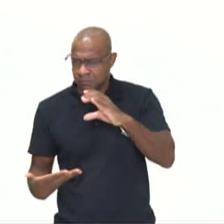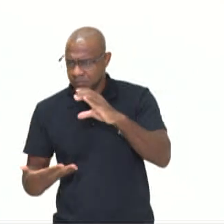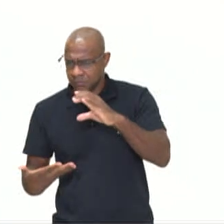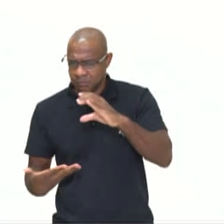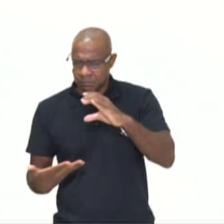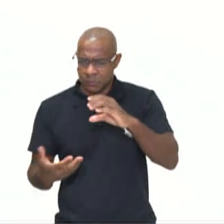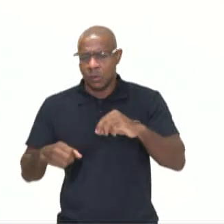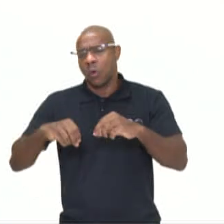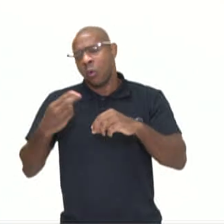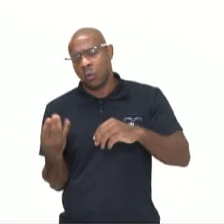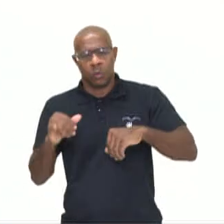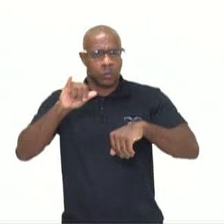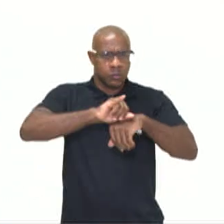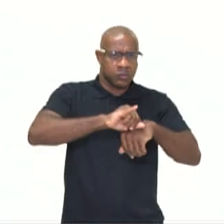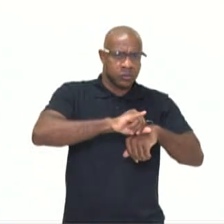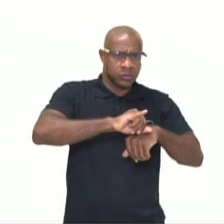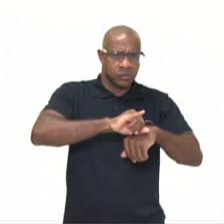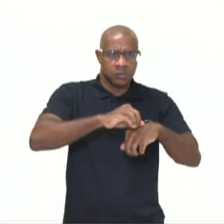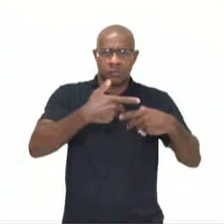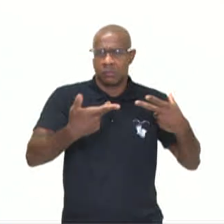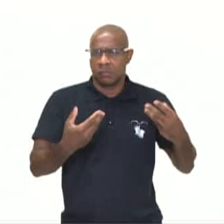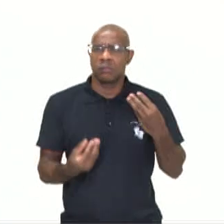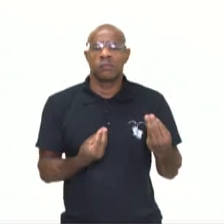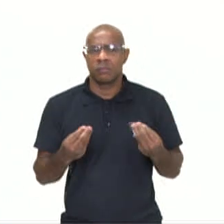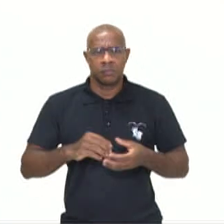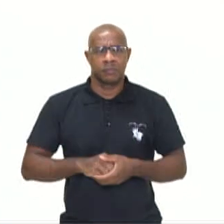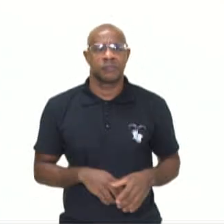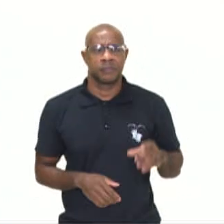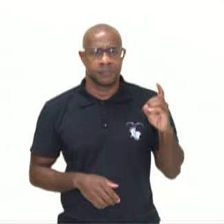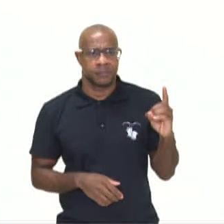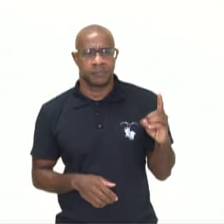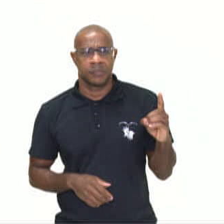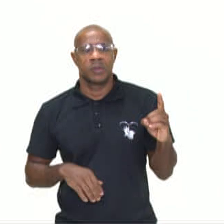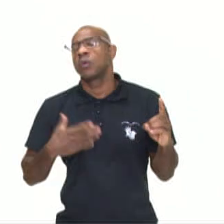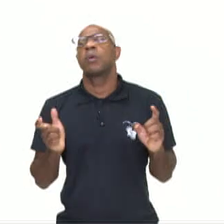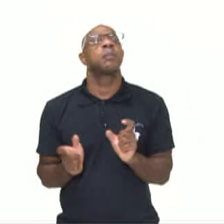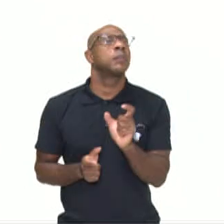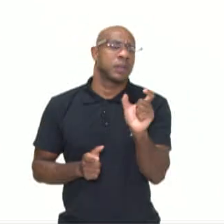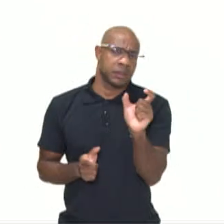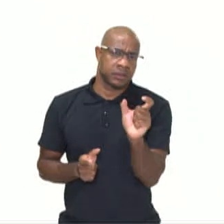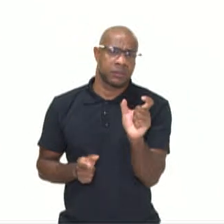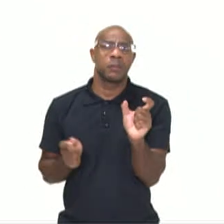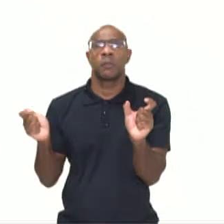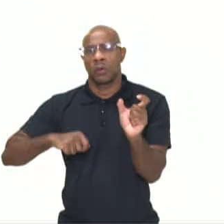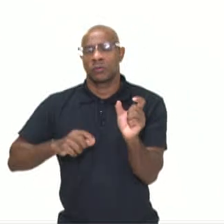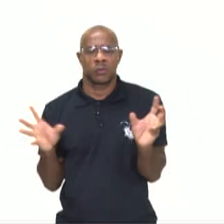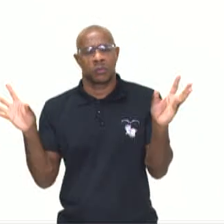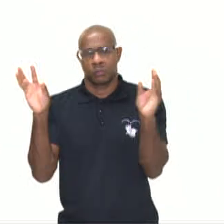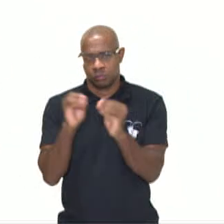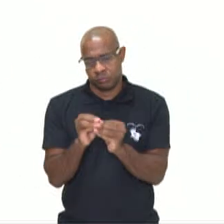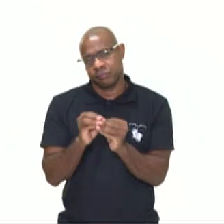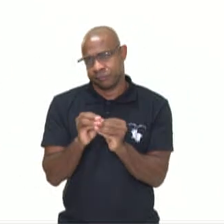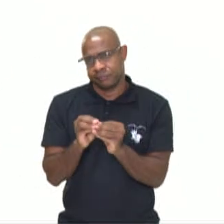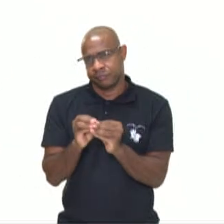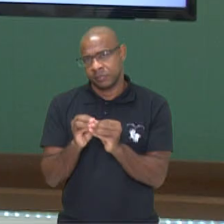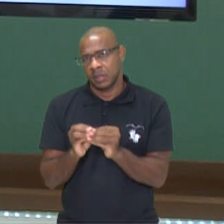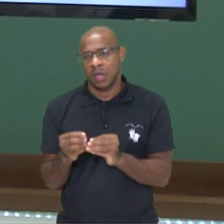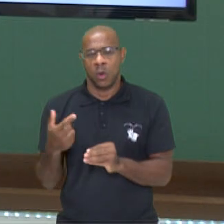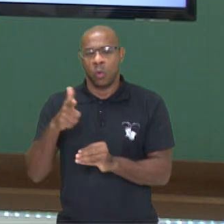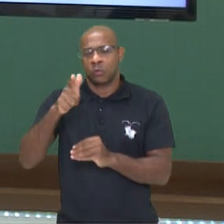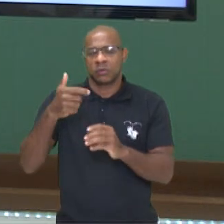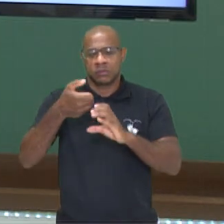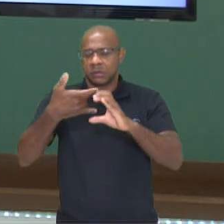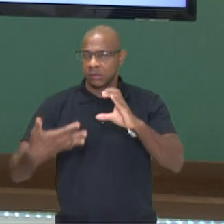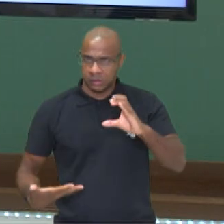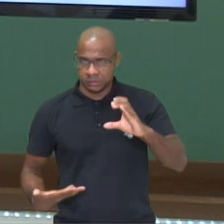ou o objeto? Letra D. Qual palavra dessas pode resumir as demais